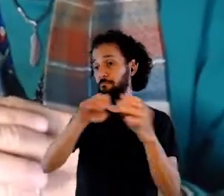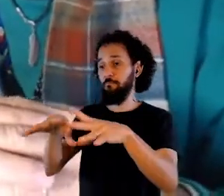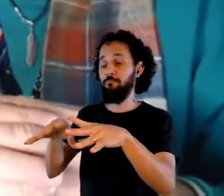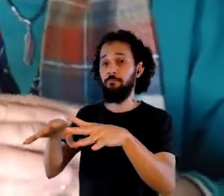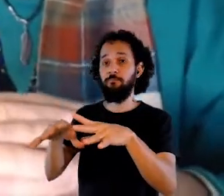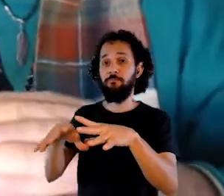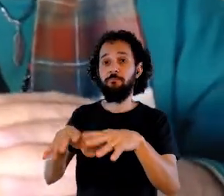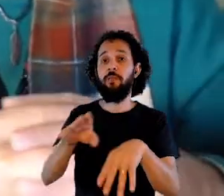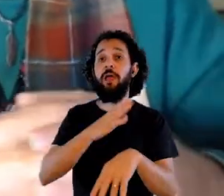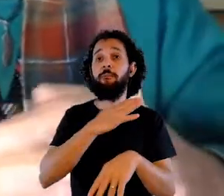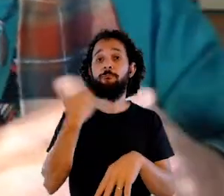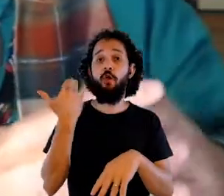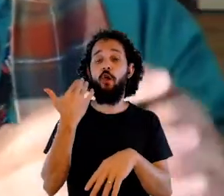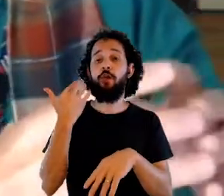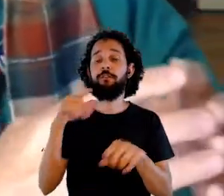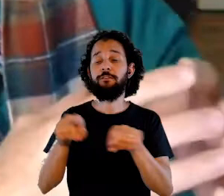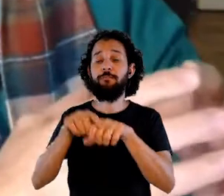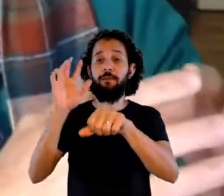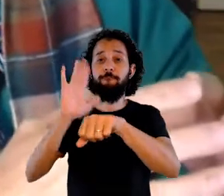peste.